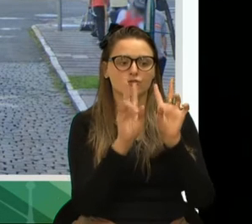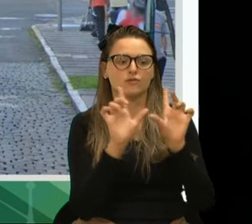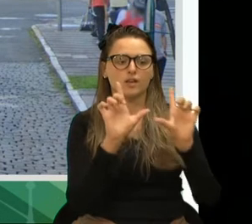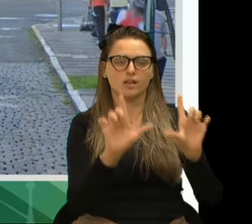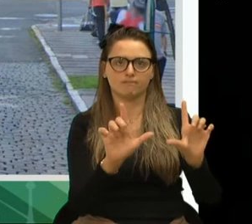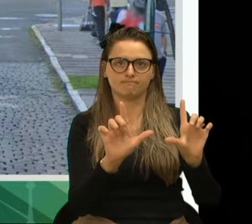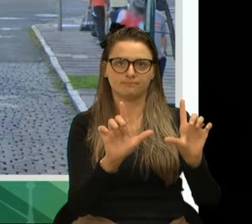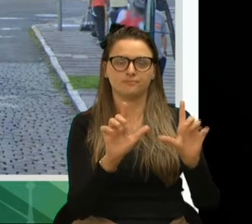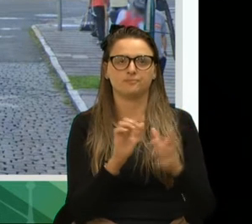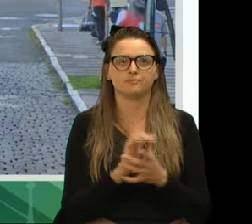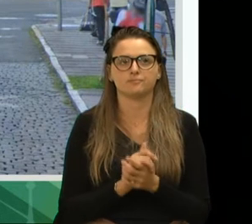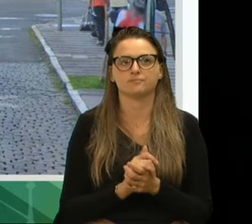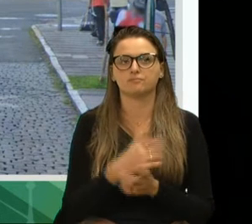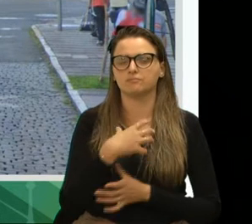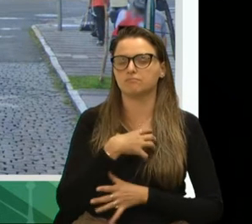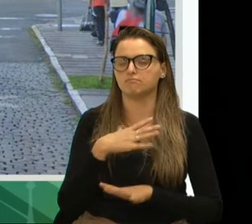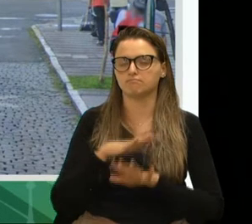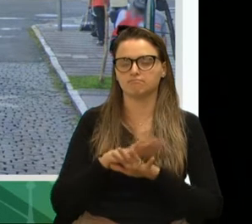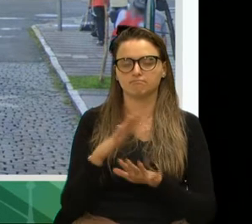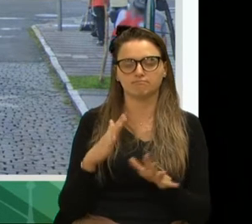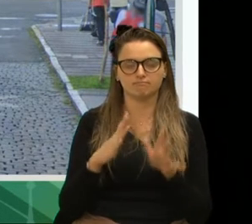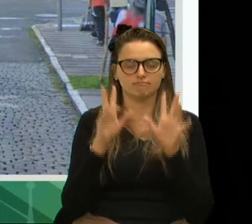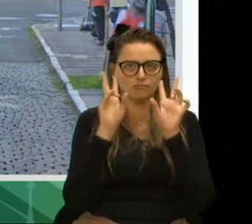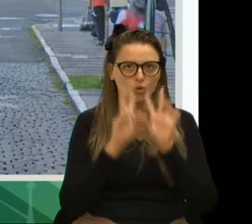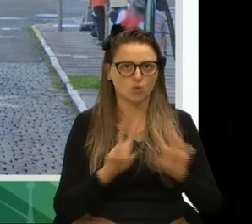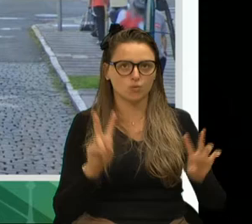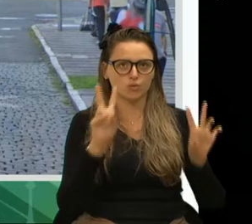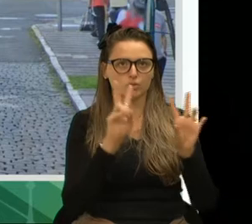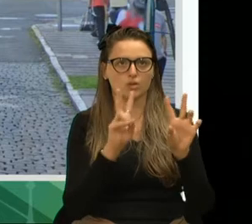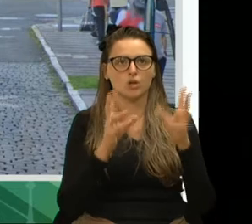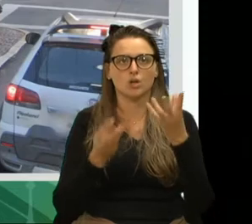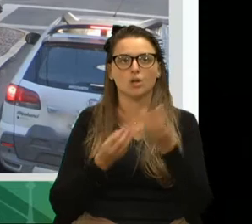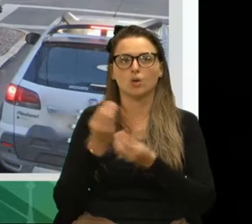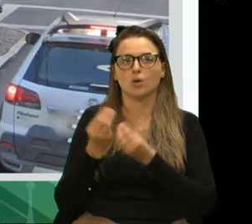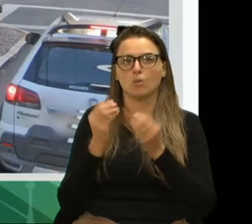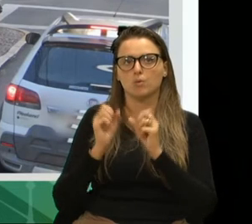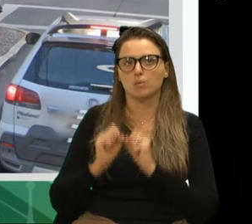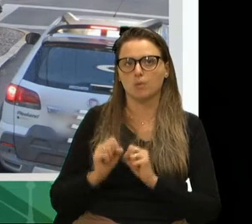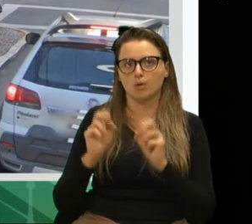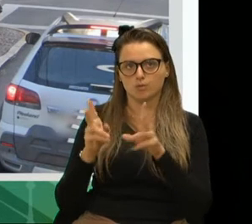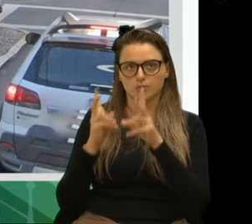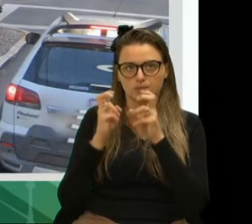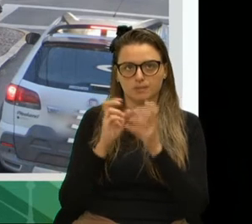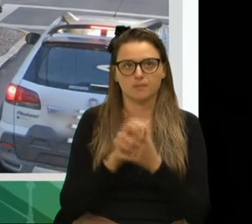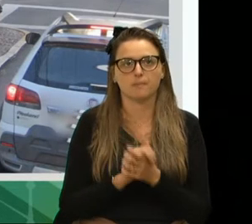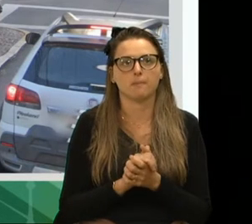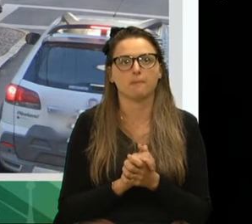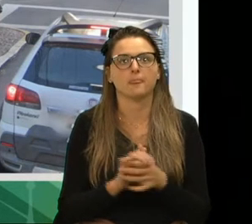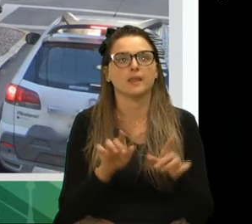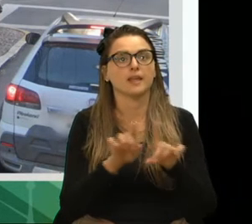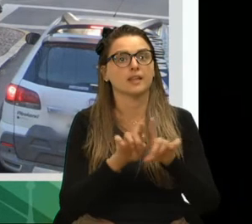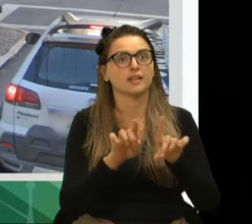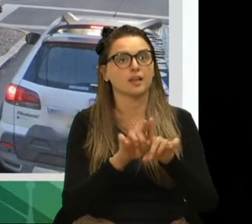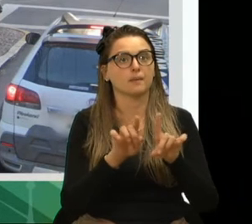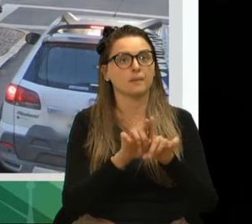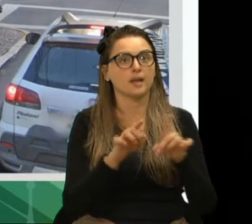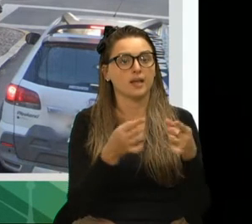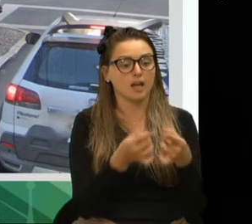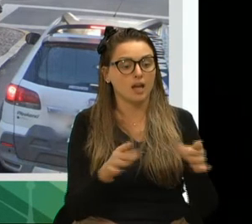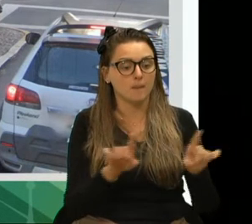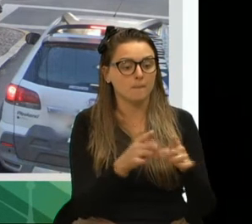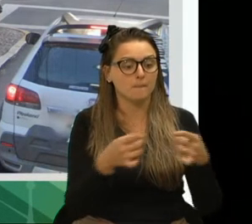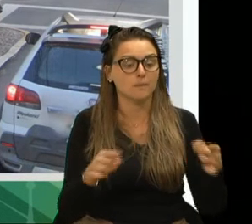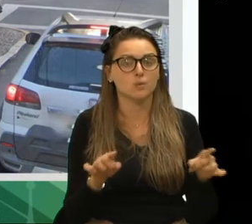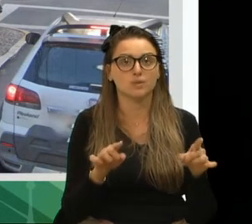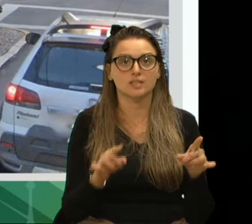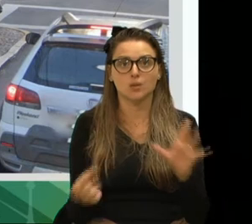descrição, né, de maneira muito tranquila, né, como se pode perceber na imagem. A questão da música, presidente. Um hino de